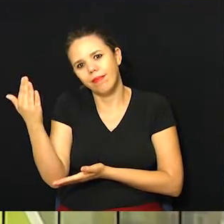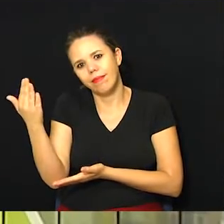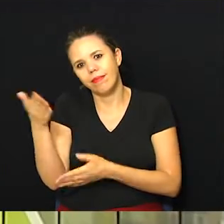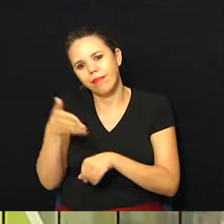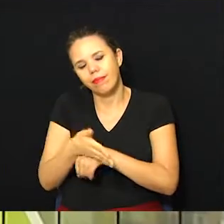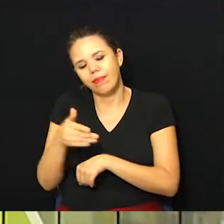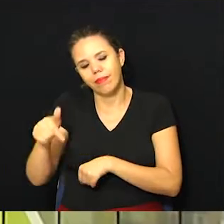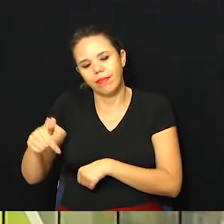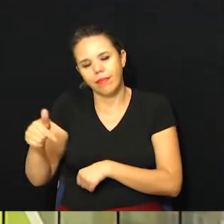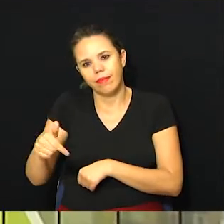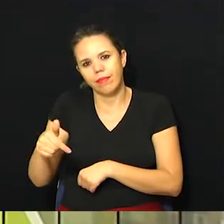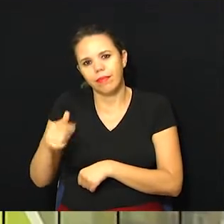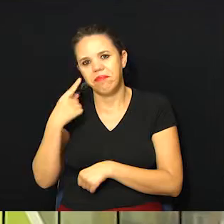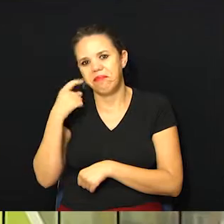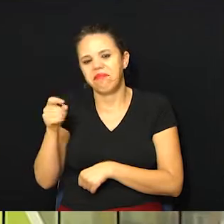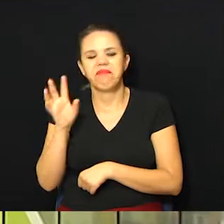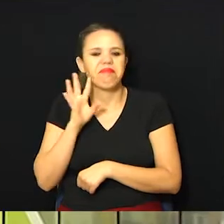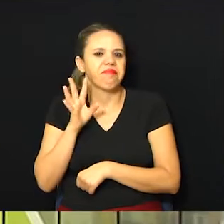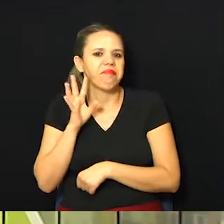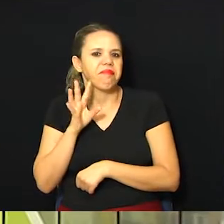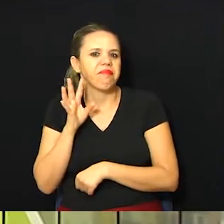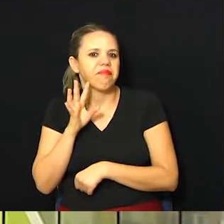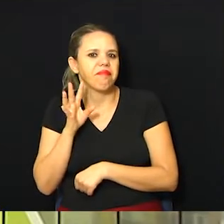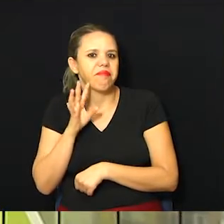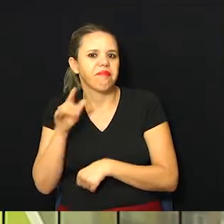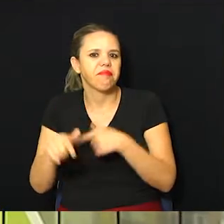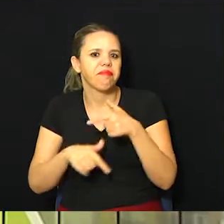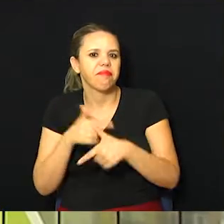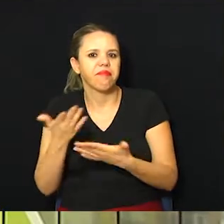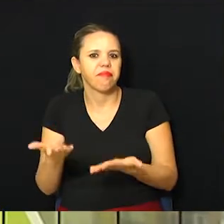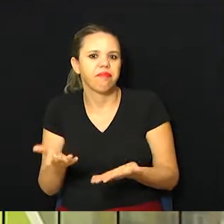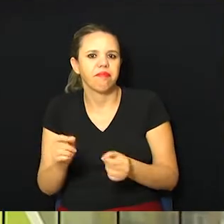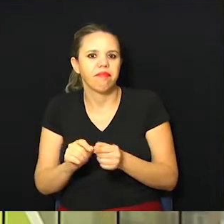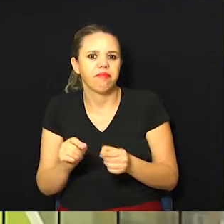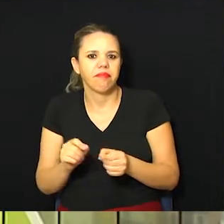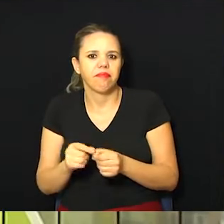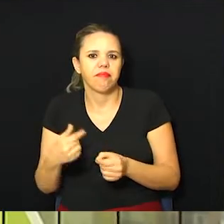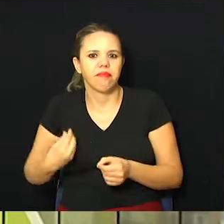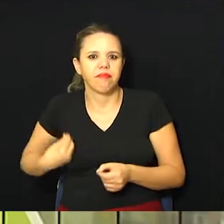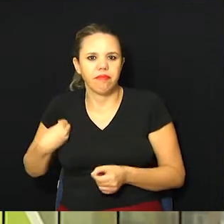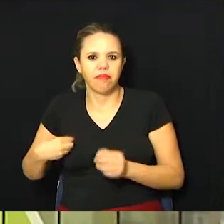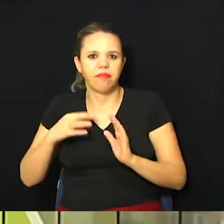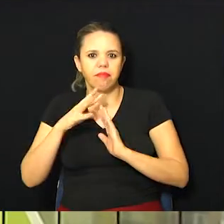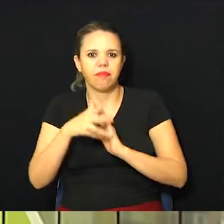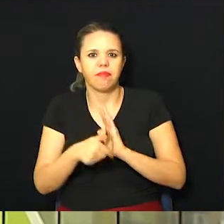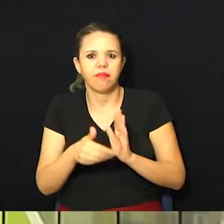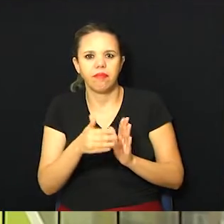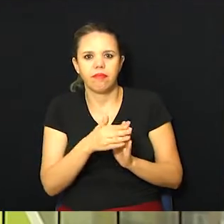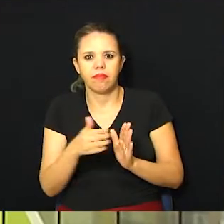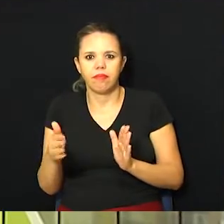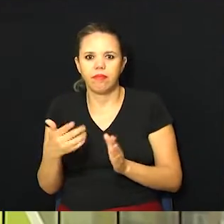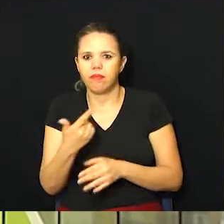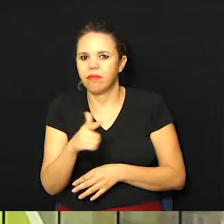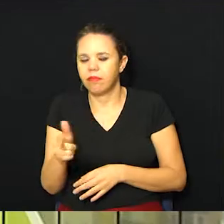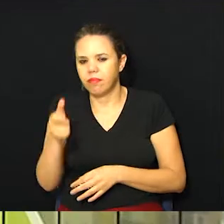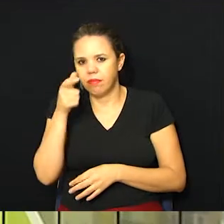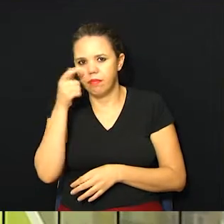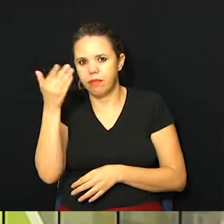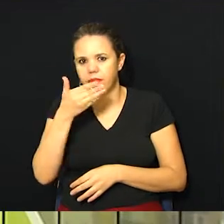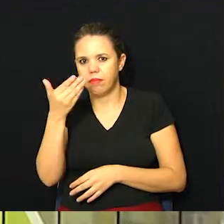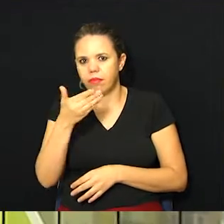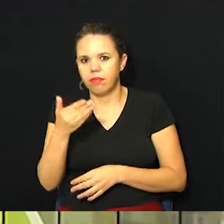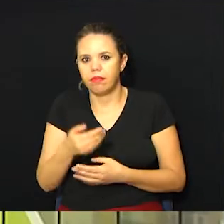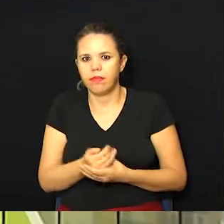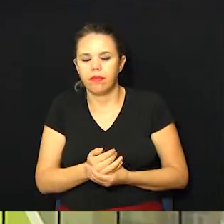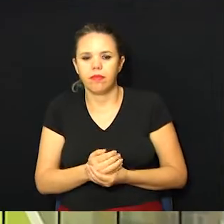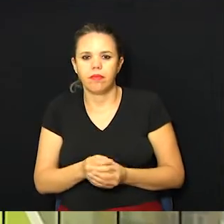muito interessante esse trabalho que vocês fizeram. Eu que estou aqui no Giro Ambiental há um tempo, não tinha visto nada parecido, né, que